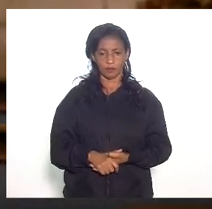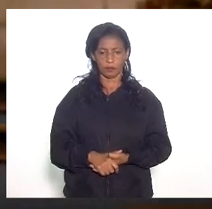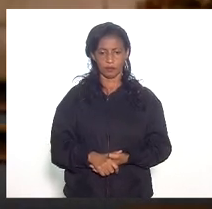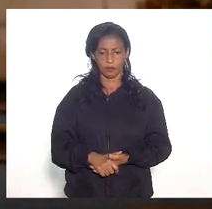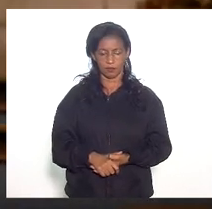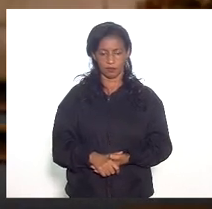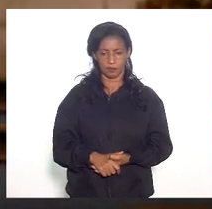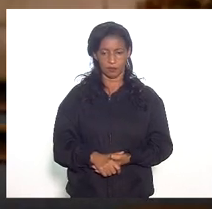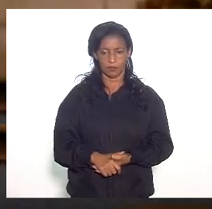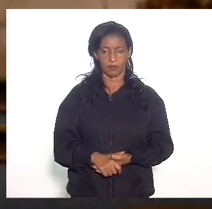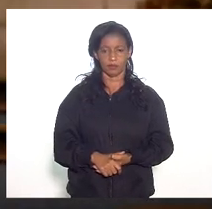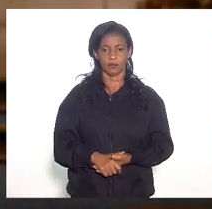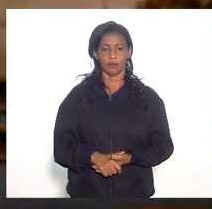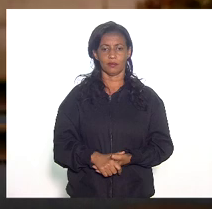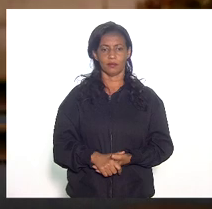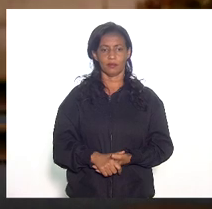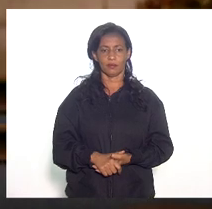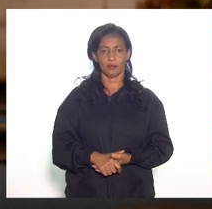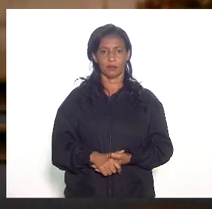não estão